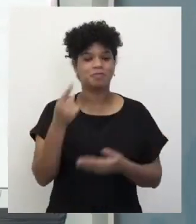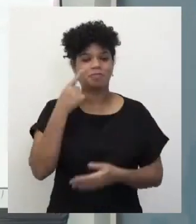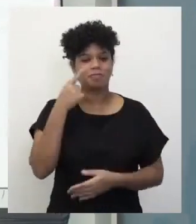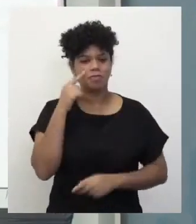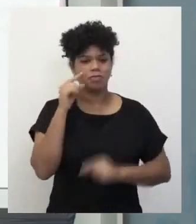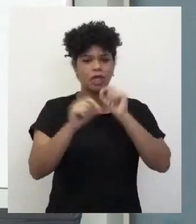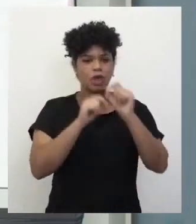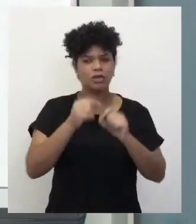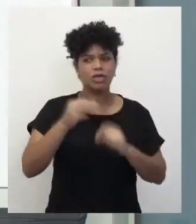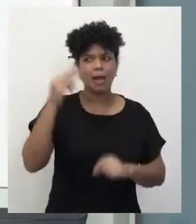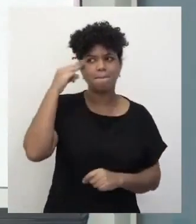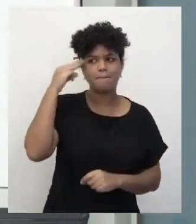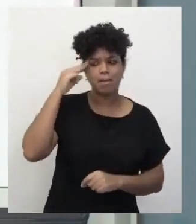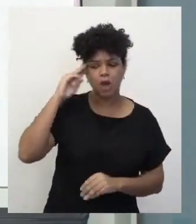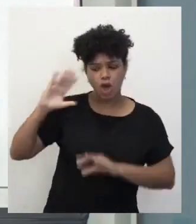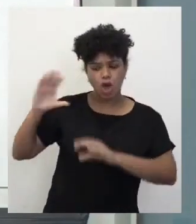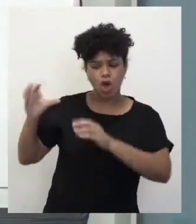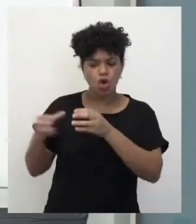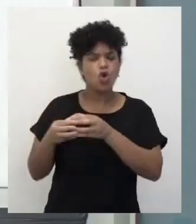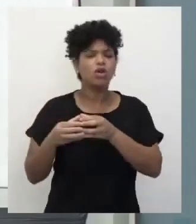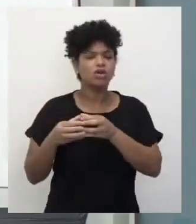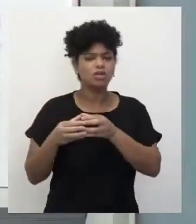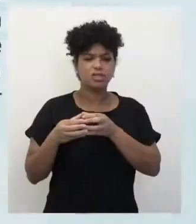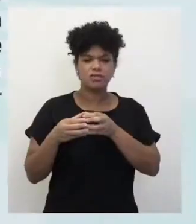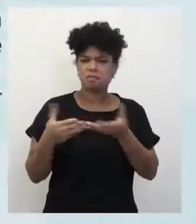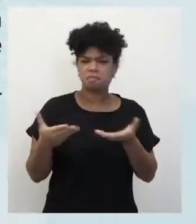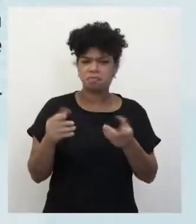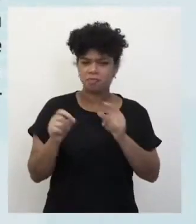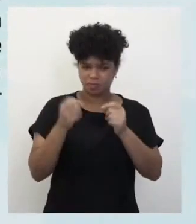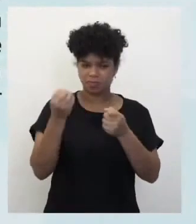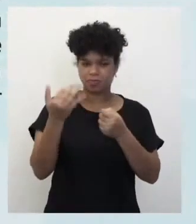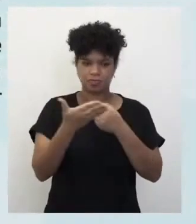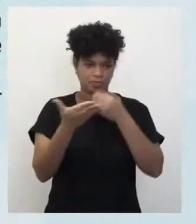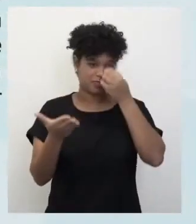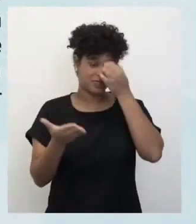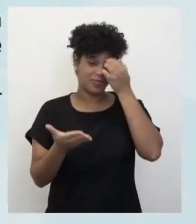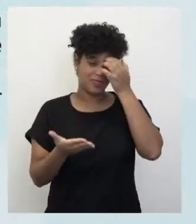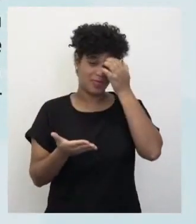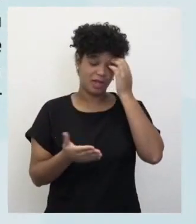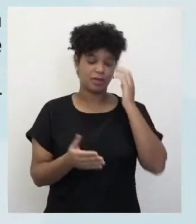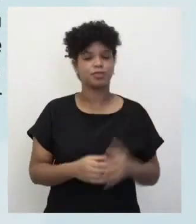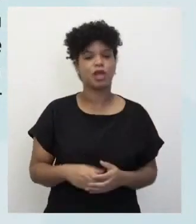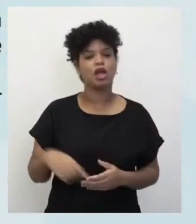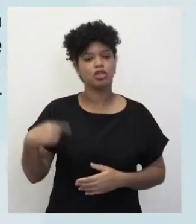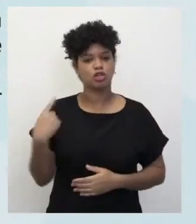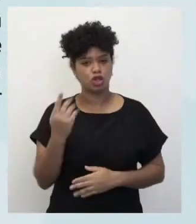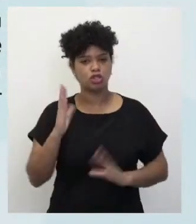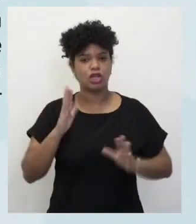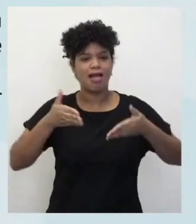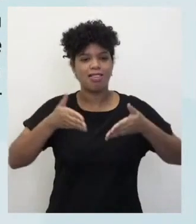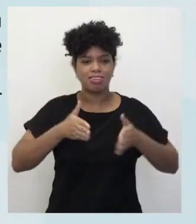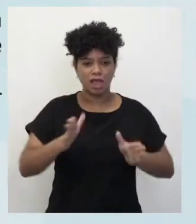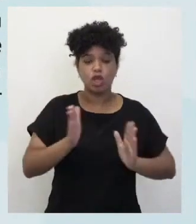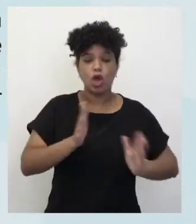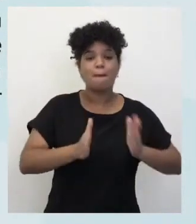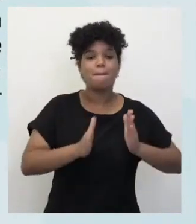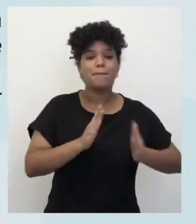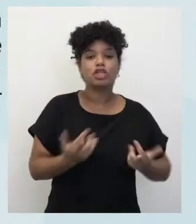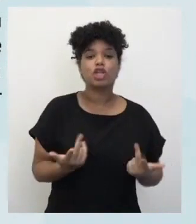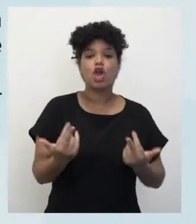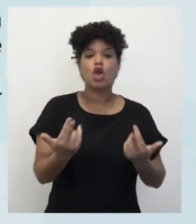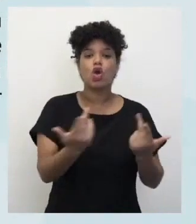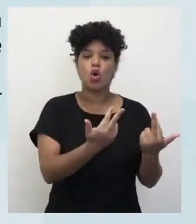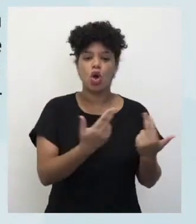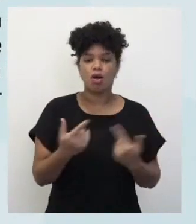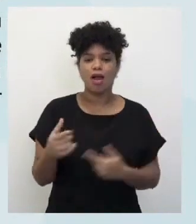memória coletiva, gente. O que é essa memória coletiva? Né? Então, todos nós que nascemos, né, no mesmo período, né, a